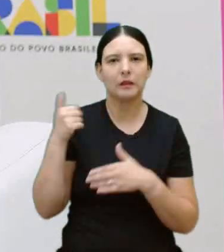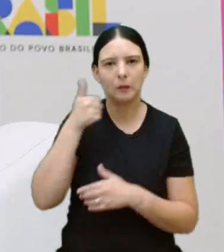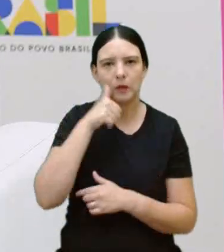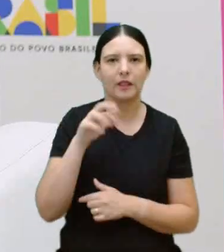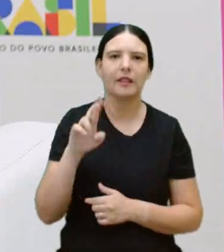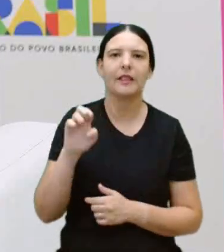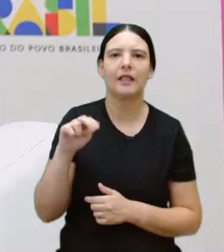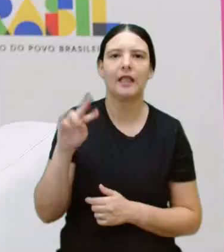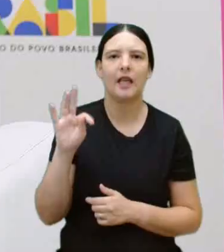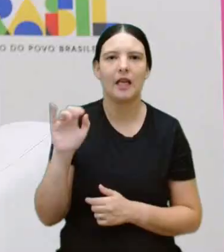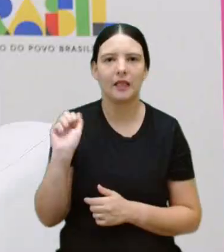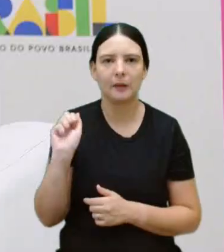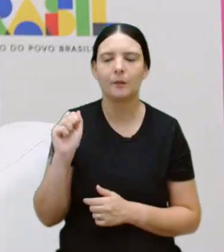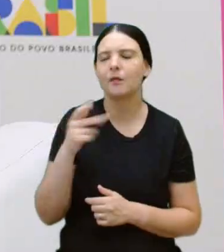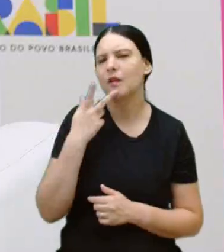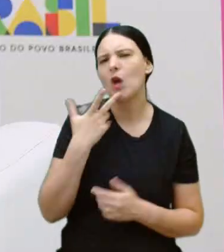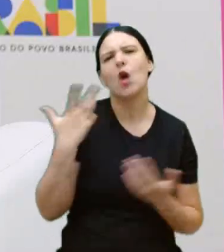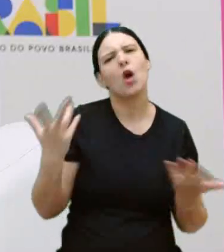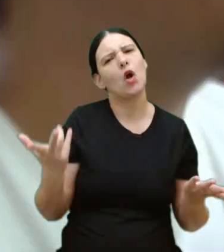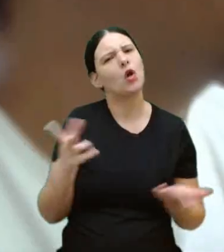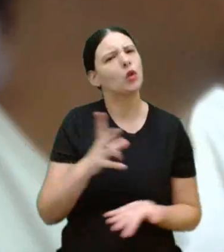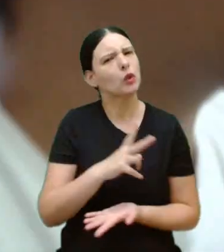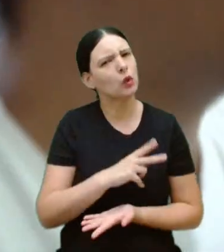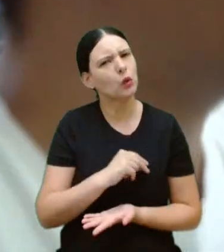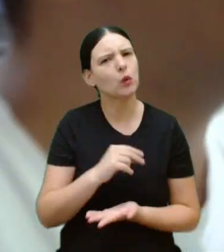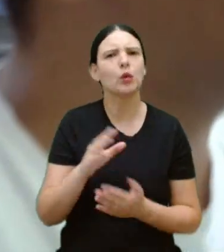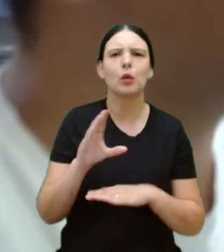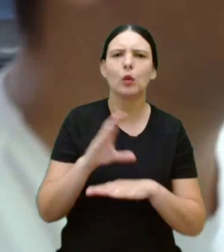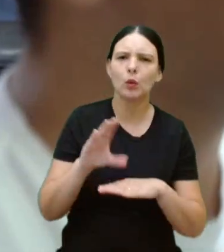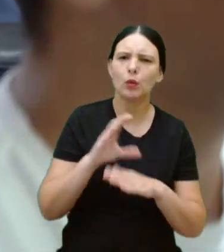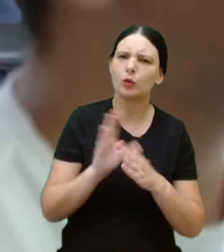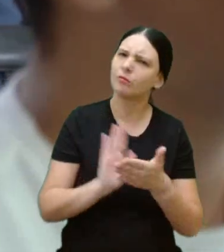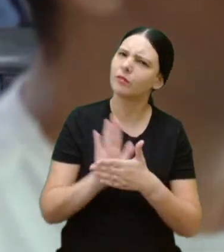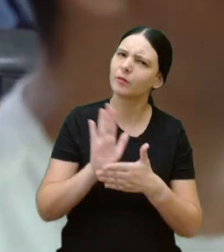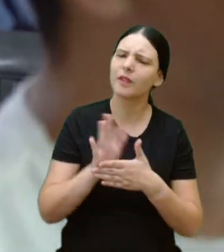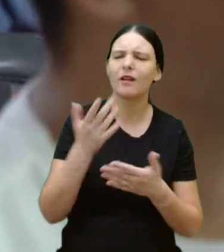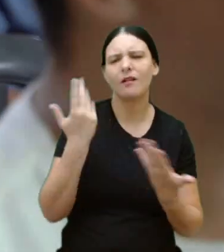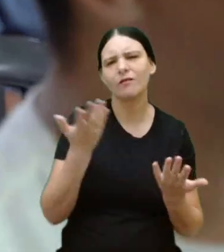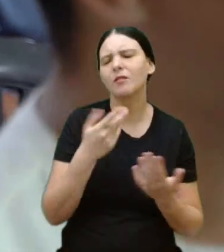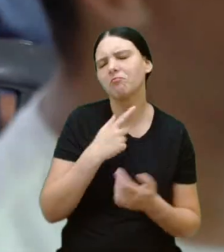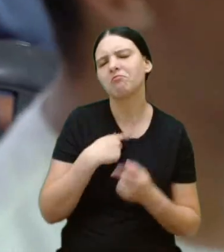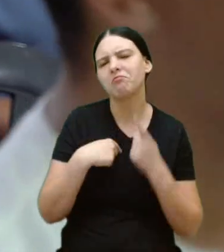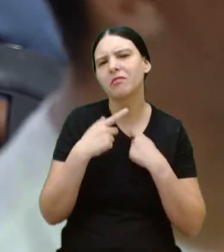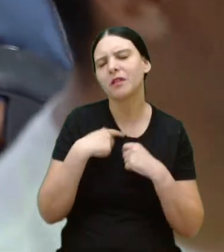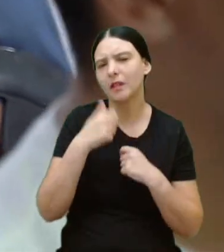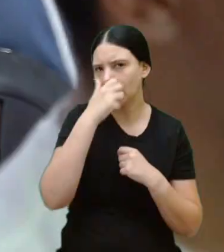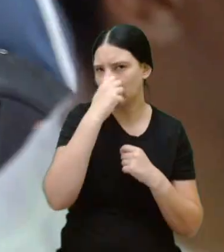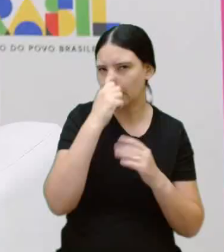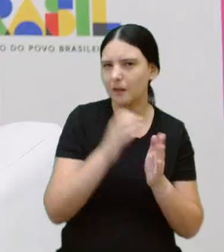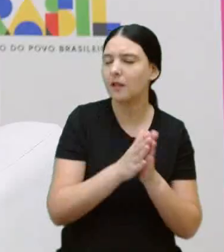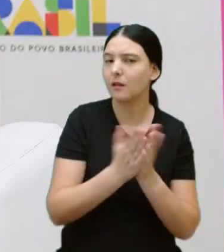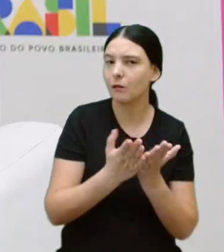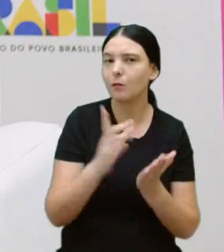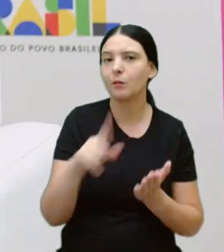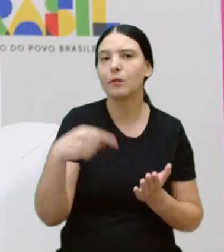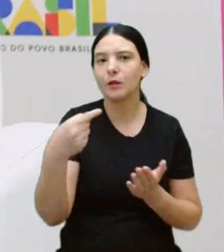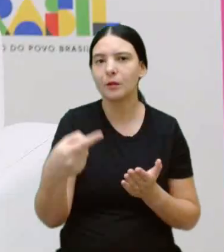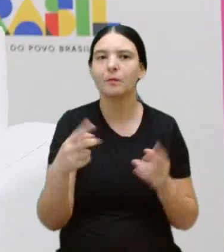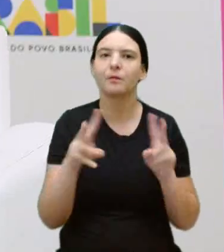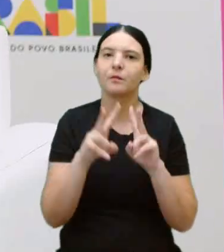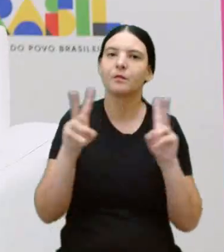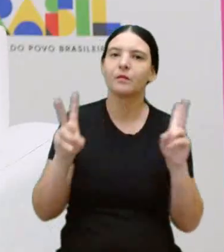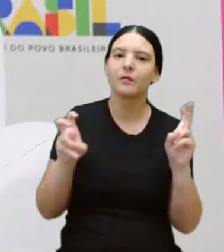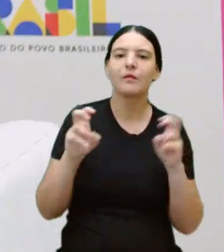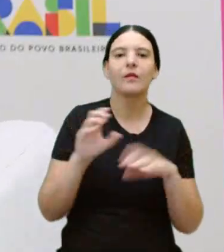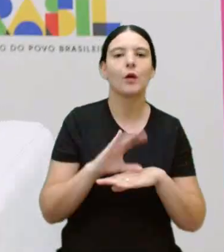assim, poxa, vamos publicar o seu curso? Eu falei, eu tenho vontade. Então, o próximo livro vai ser sobre o seu curso na Casa do